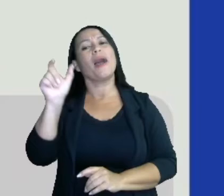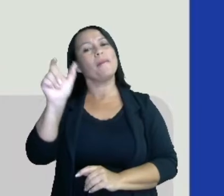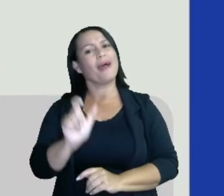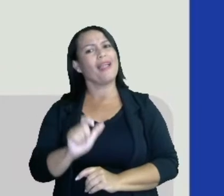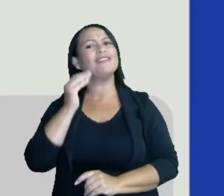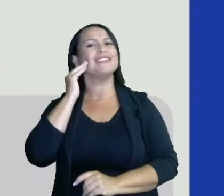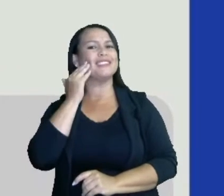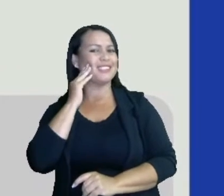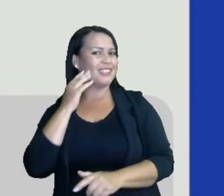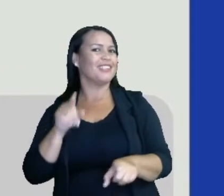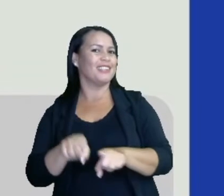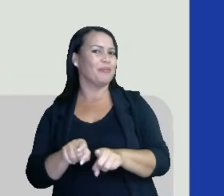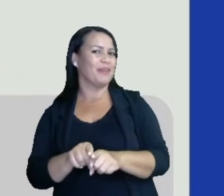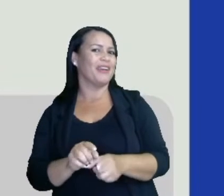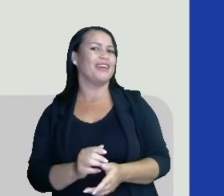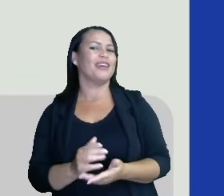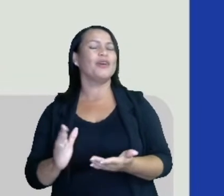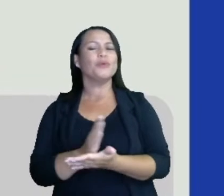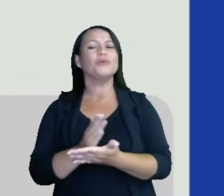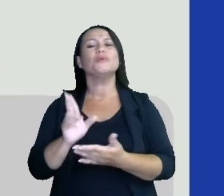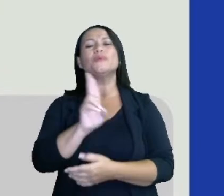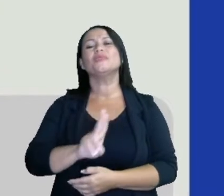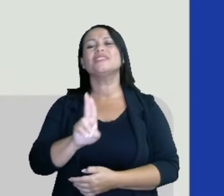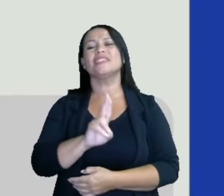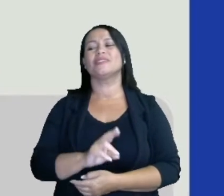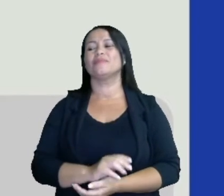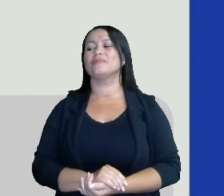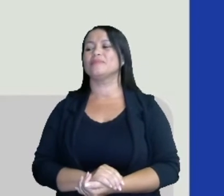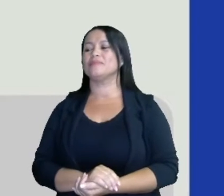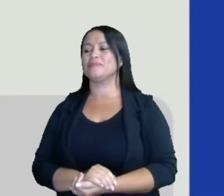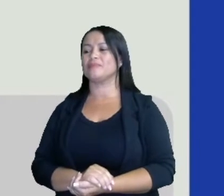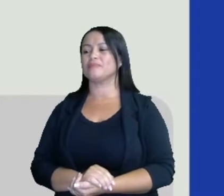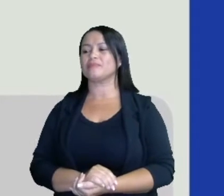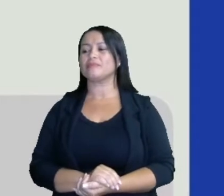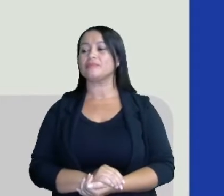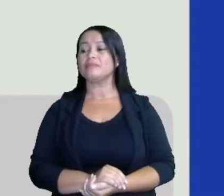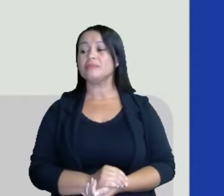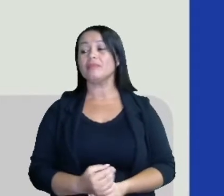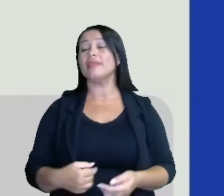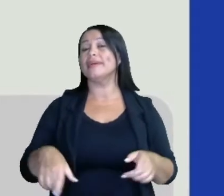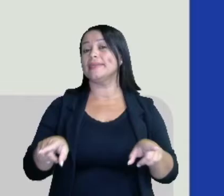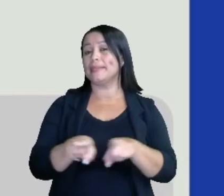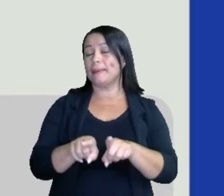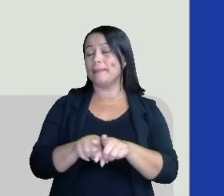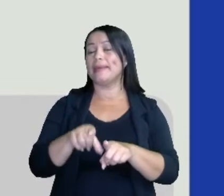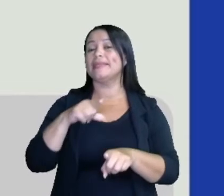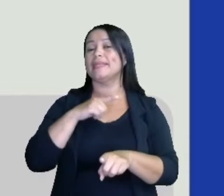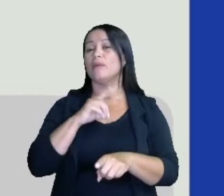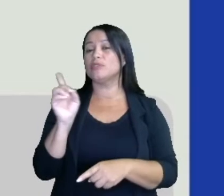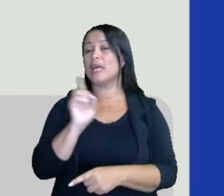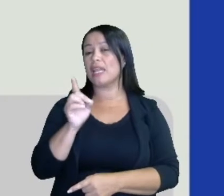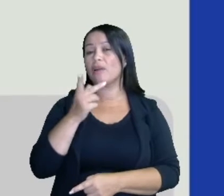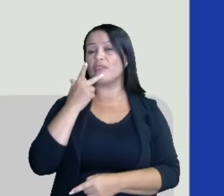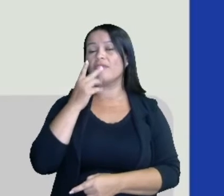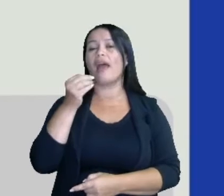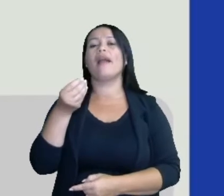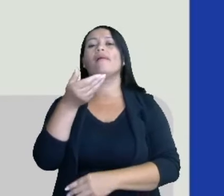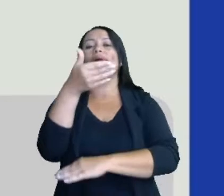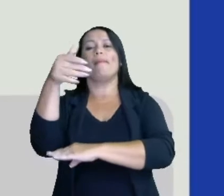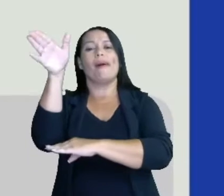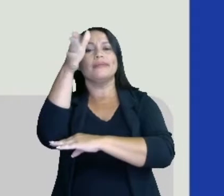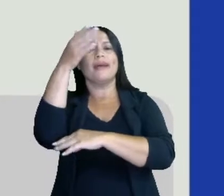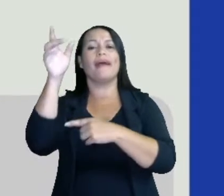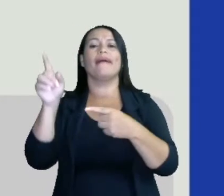ser entendidos também, utilizando aí essas carinhas. Então também encontramos, ó, a linguagem não verbal em